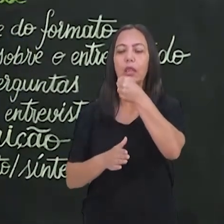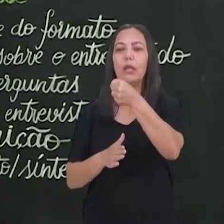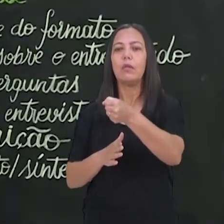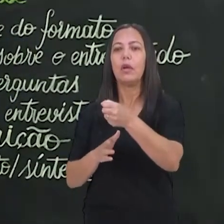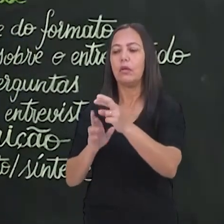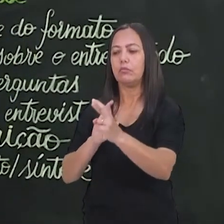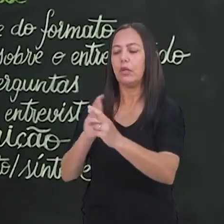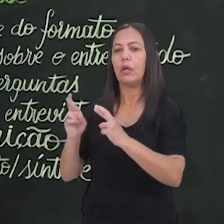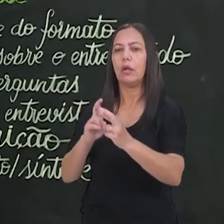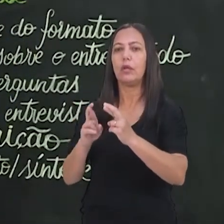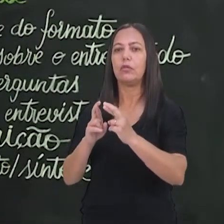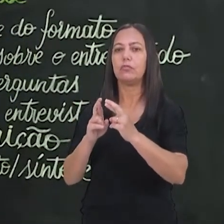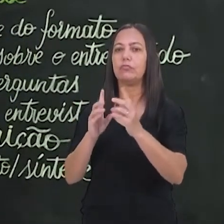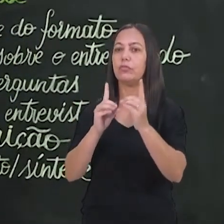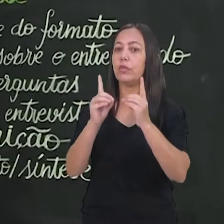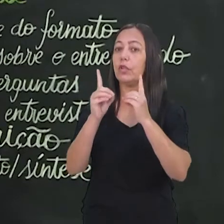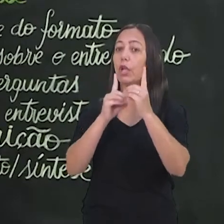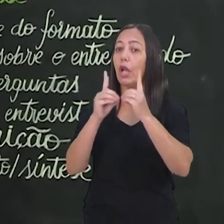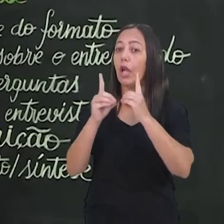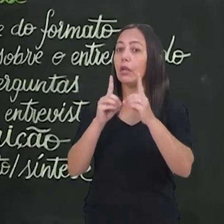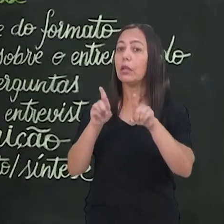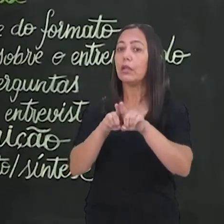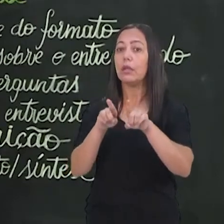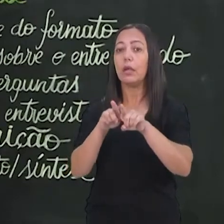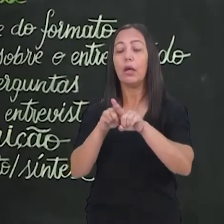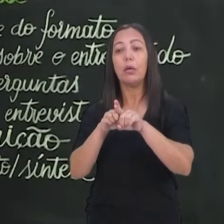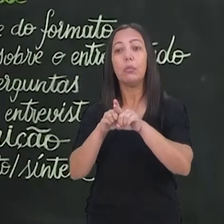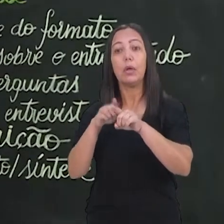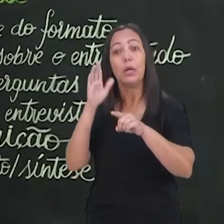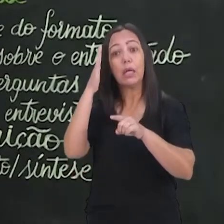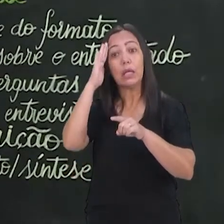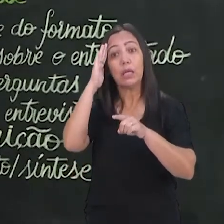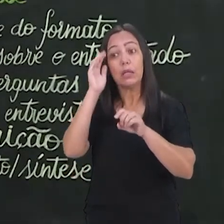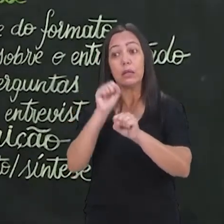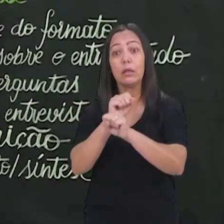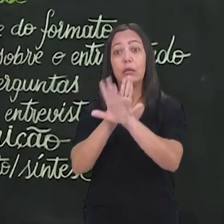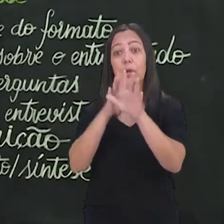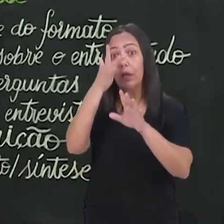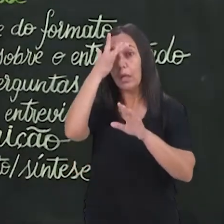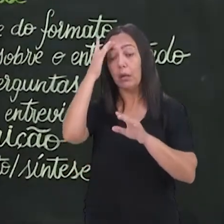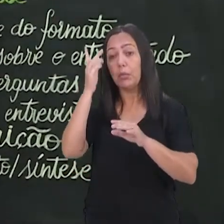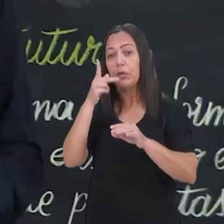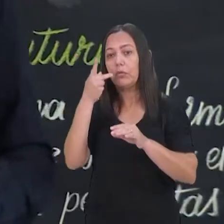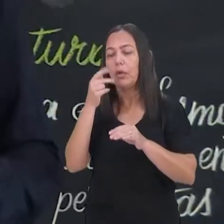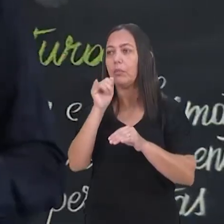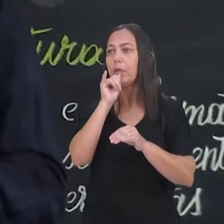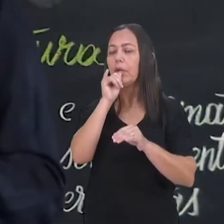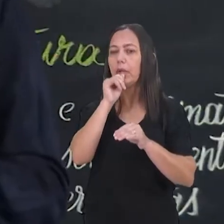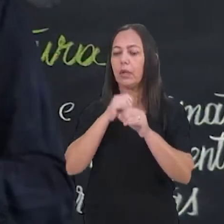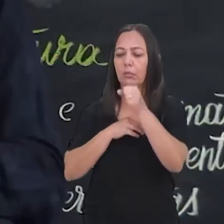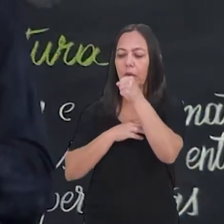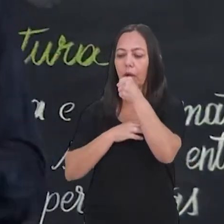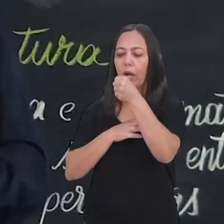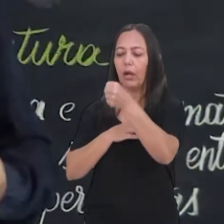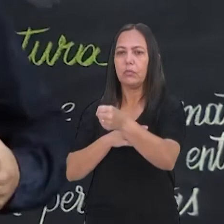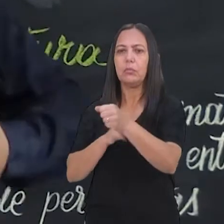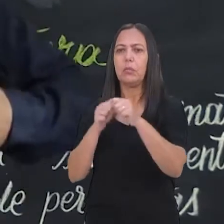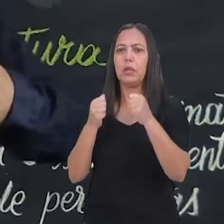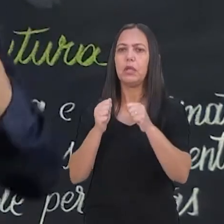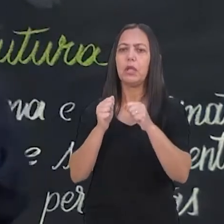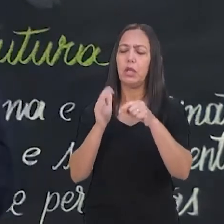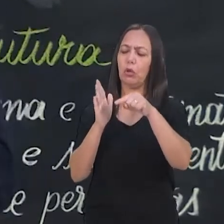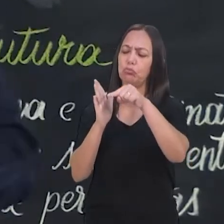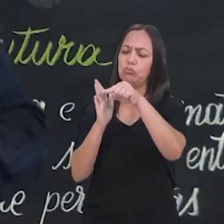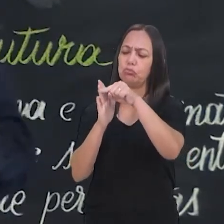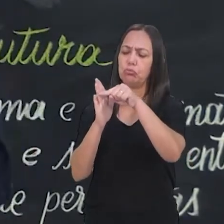forte entre diálogo e entre escuta. Quando você faz uma entrevista, é muito comum que você elabore